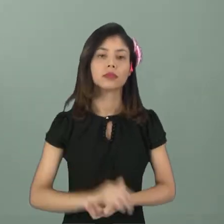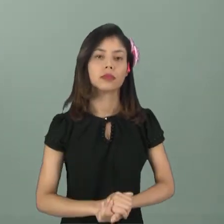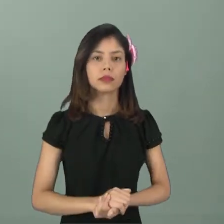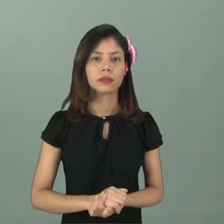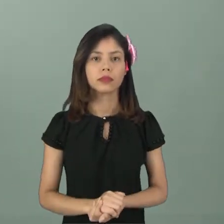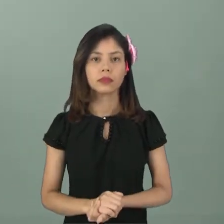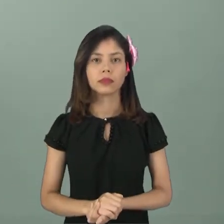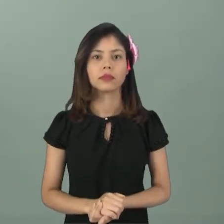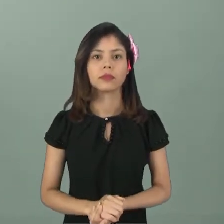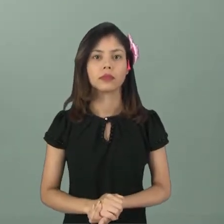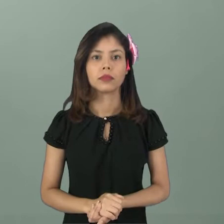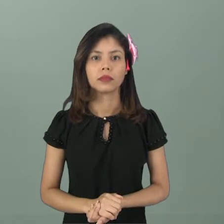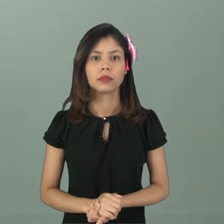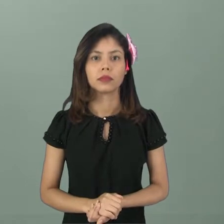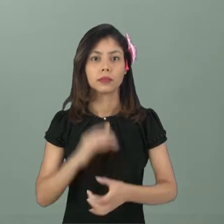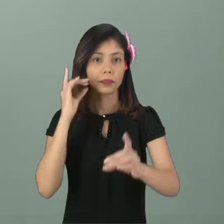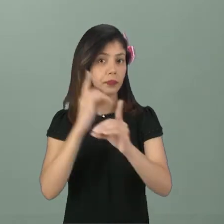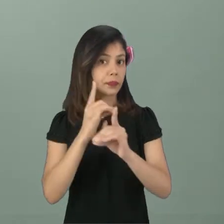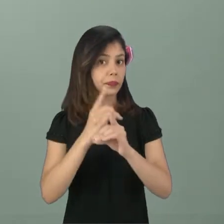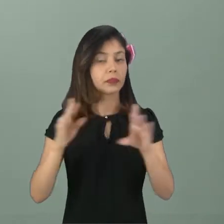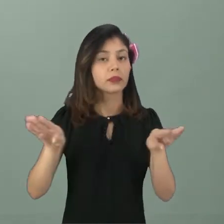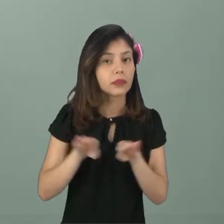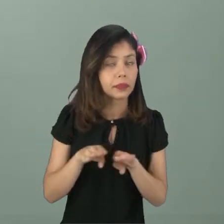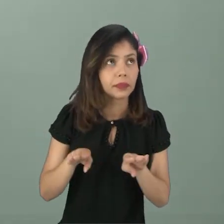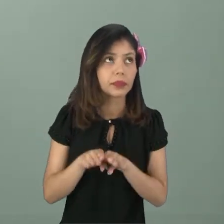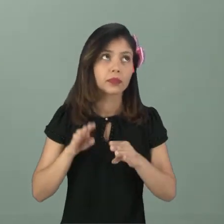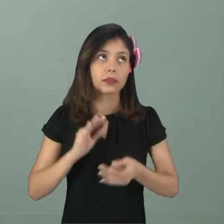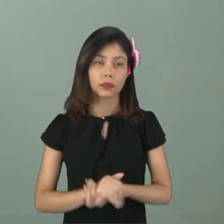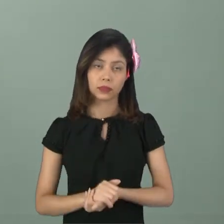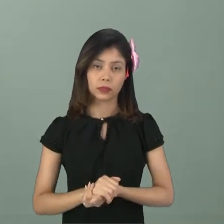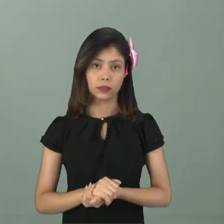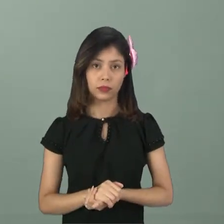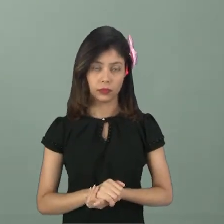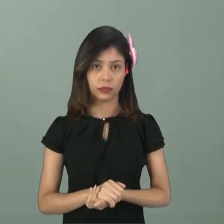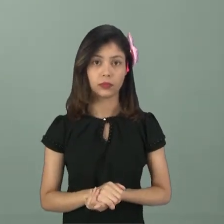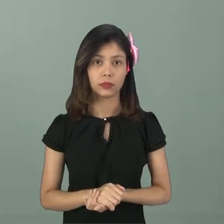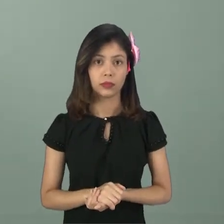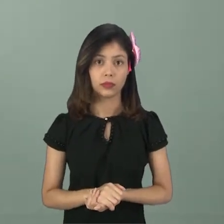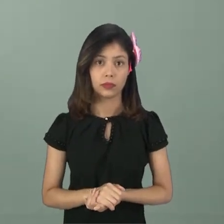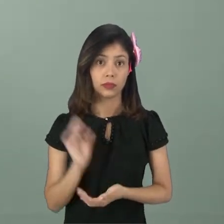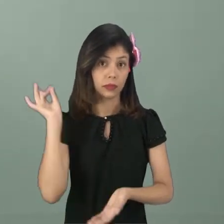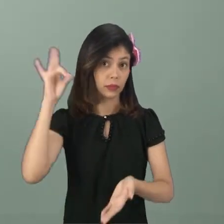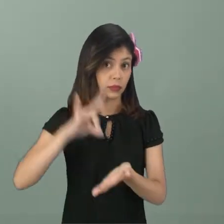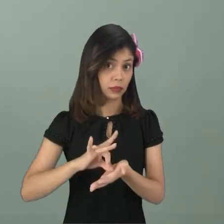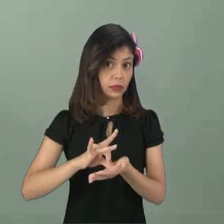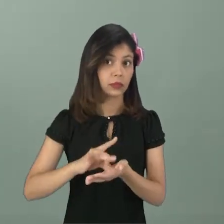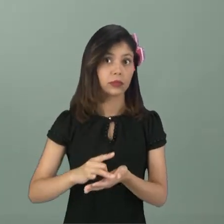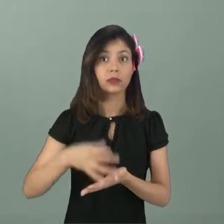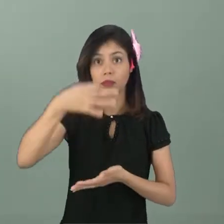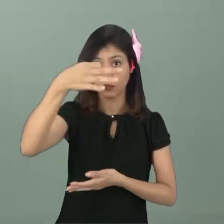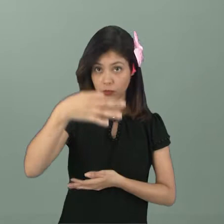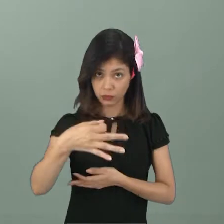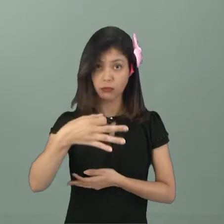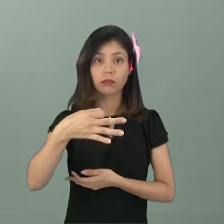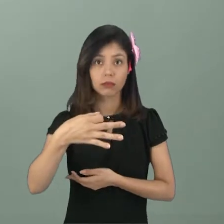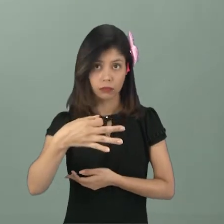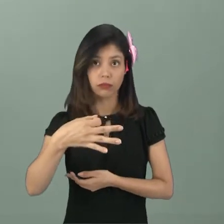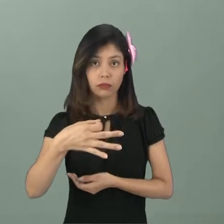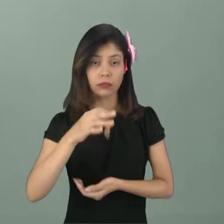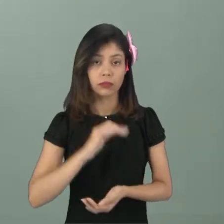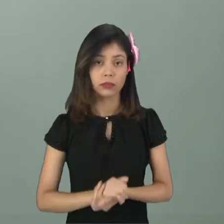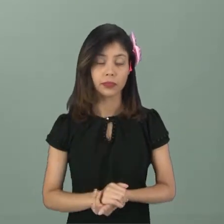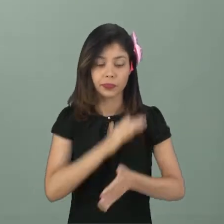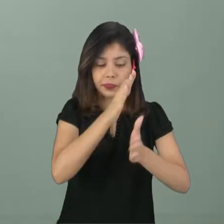né? Eles descobriram também, na verdade, eles afirmaram, né, as fases da